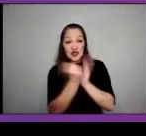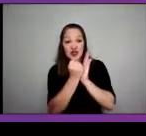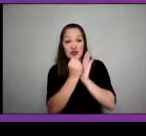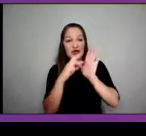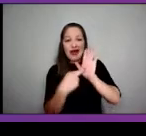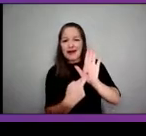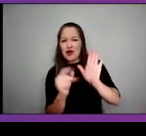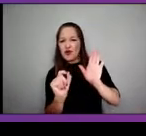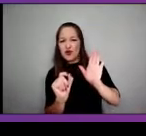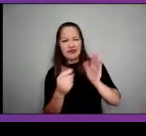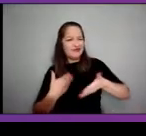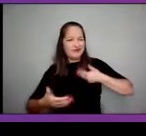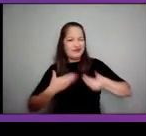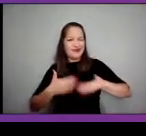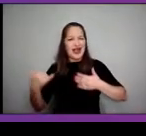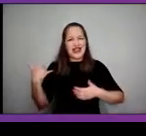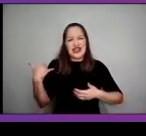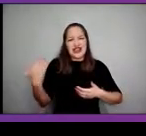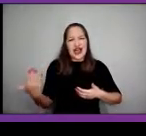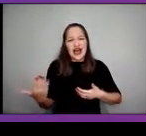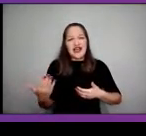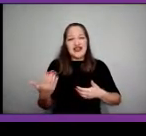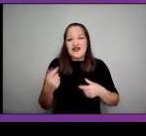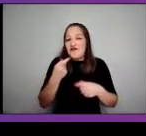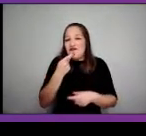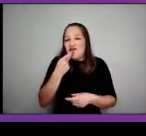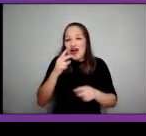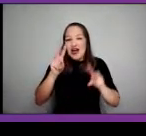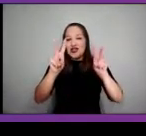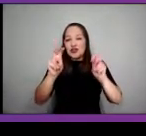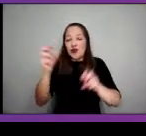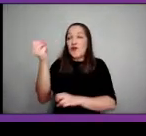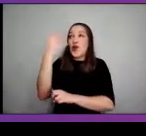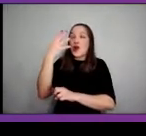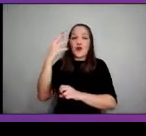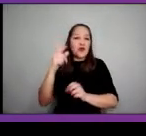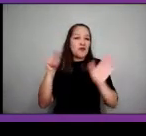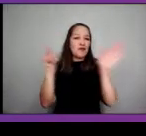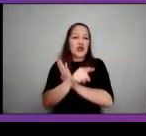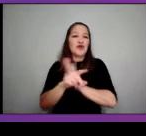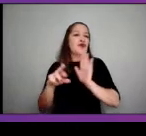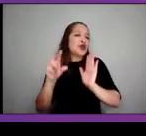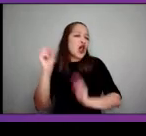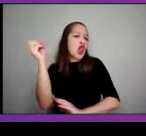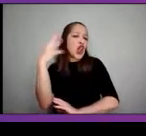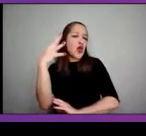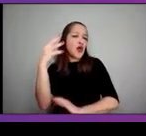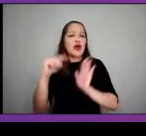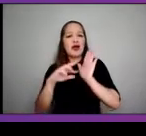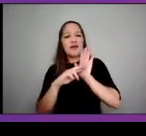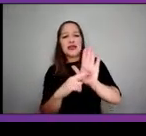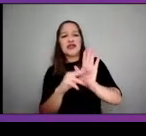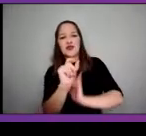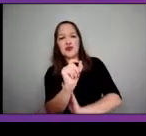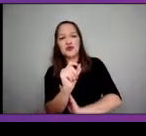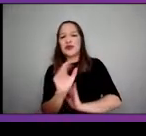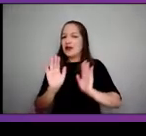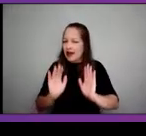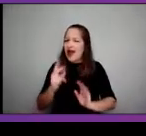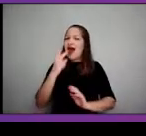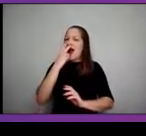isso não importa a idade quando se fala de luz e falar o quê que representa a luz pode ter certeza que pelo menos uma pessoa vai falar que a luz é